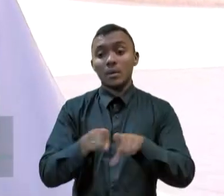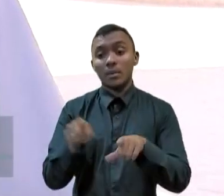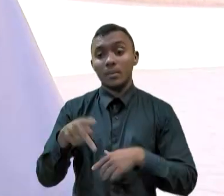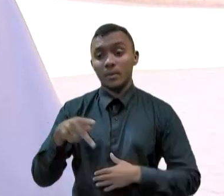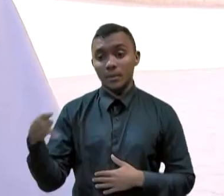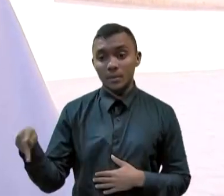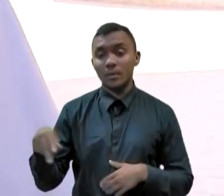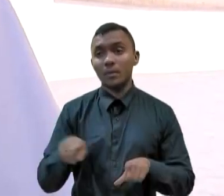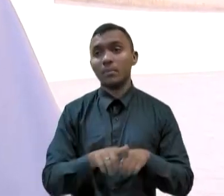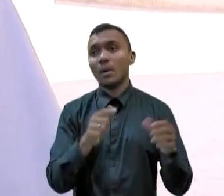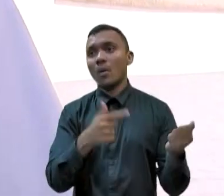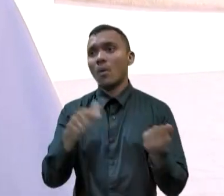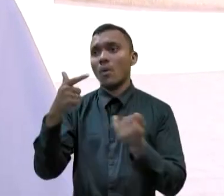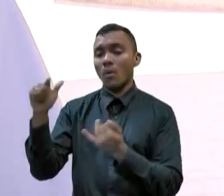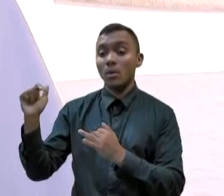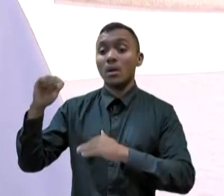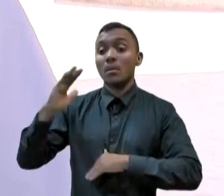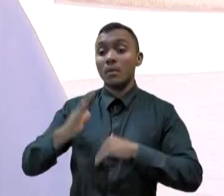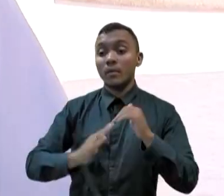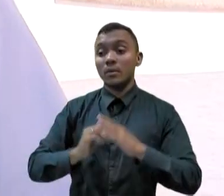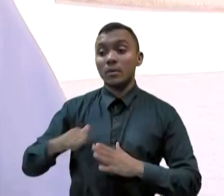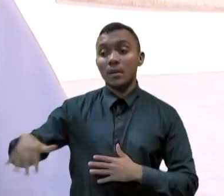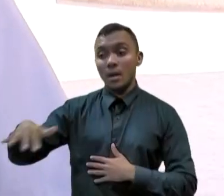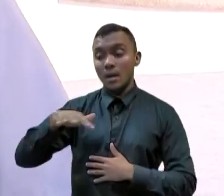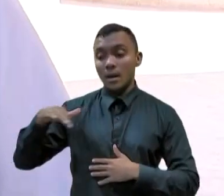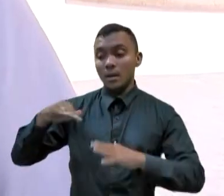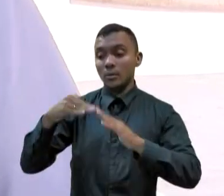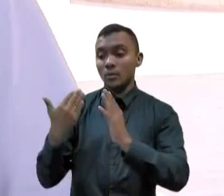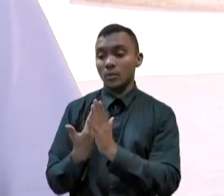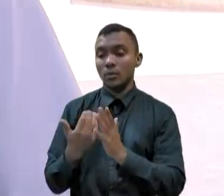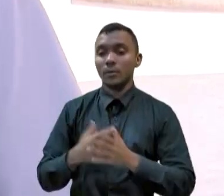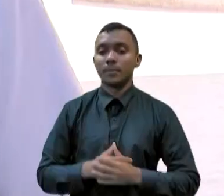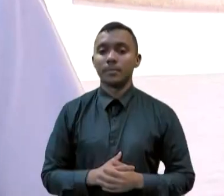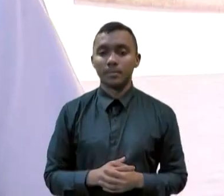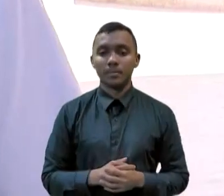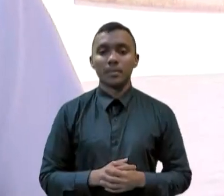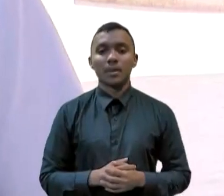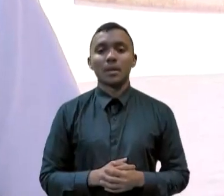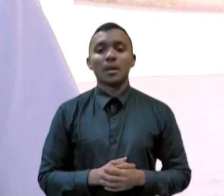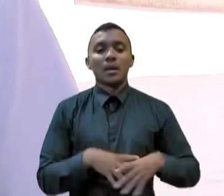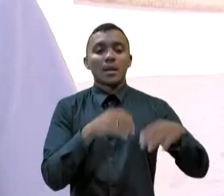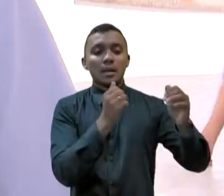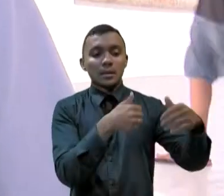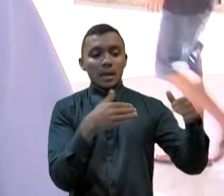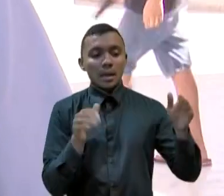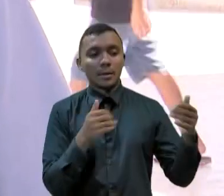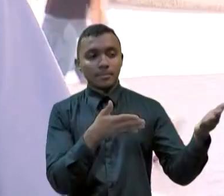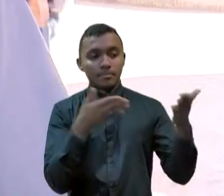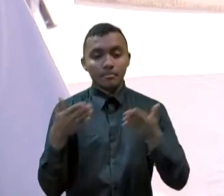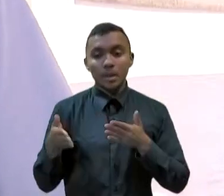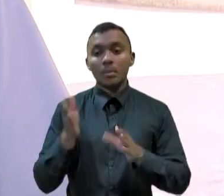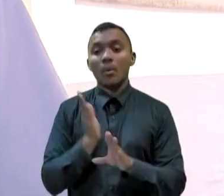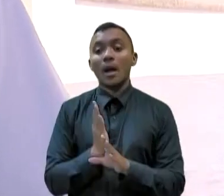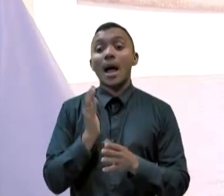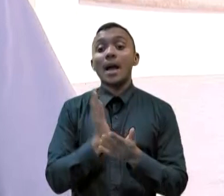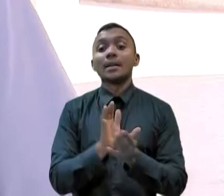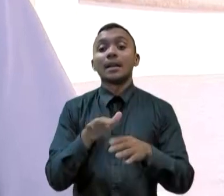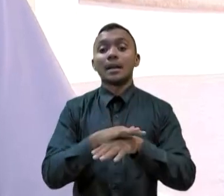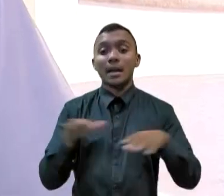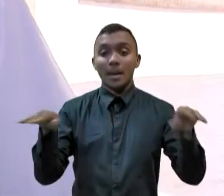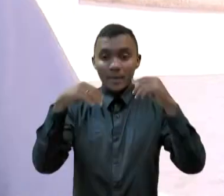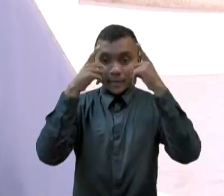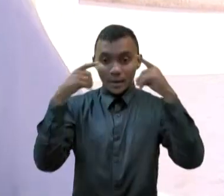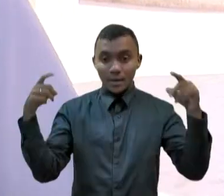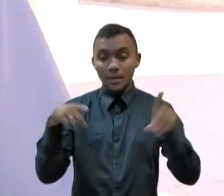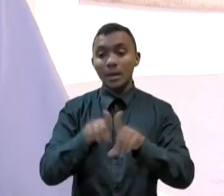demais profissionais da escola, salas de mediação para conter as violências e